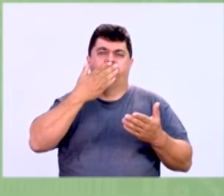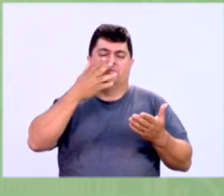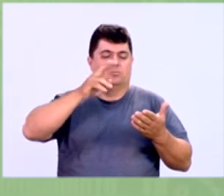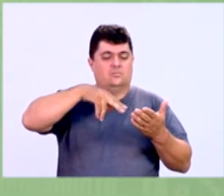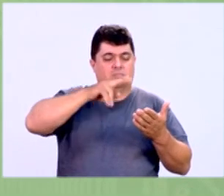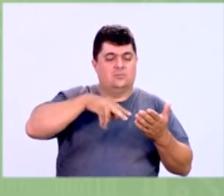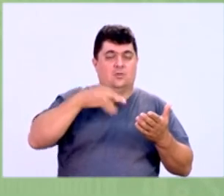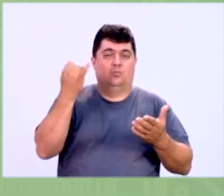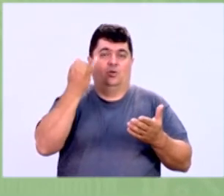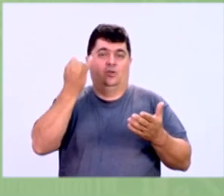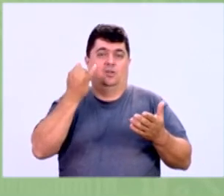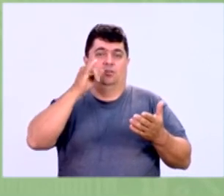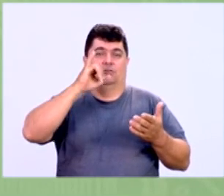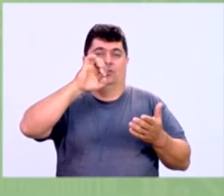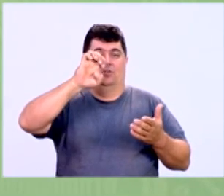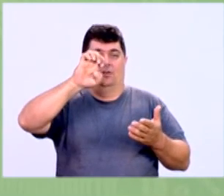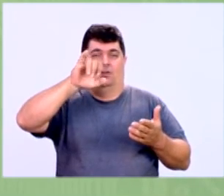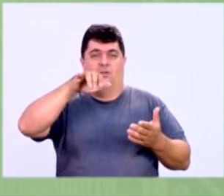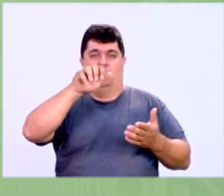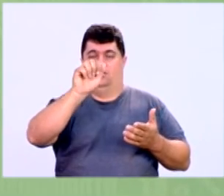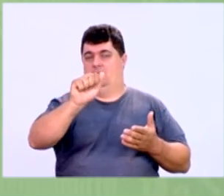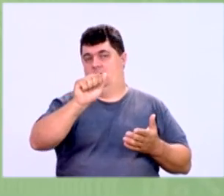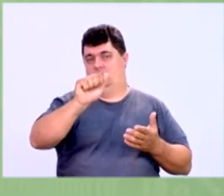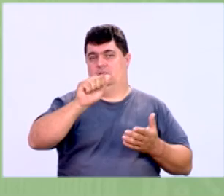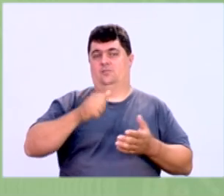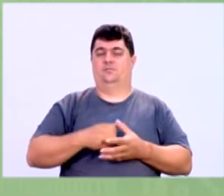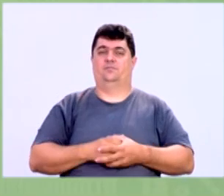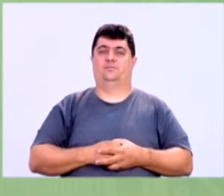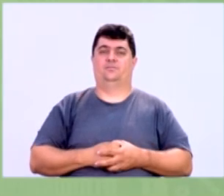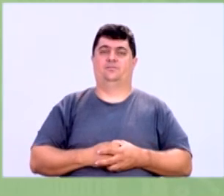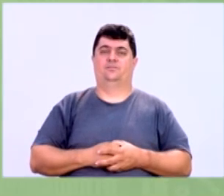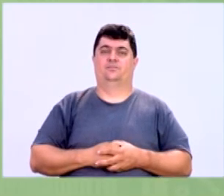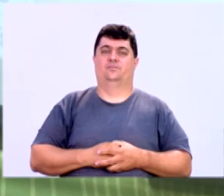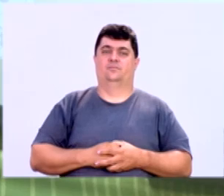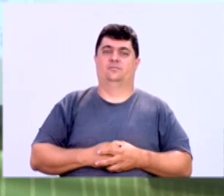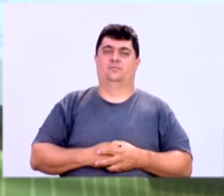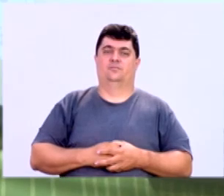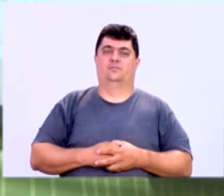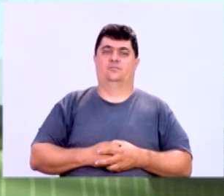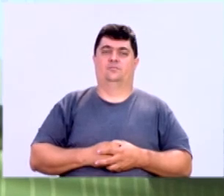são utilizadas apropriadas